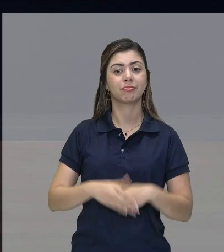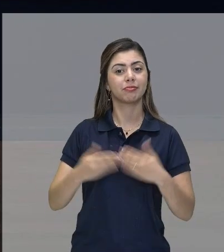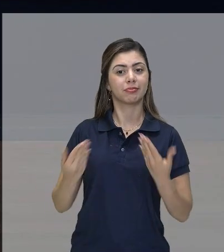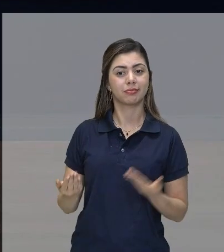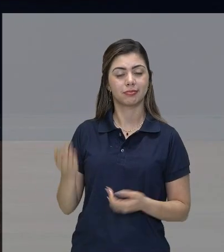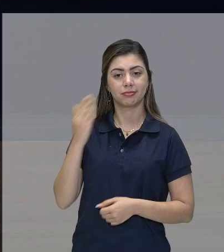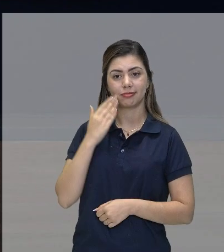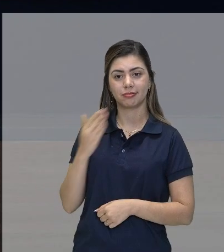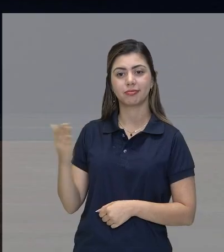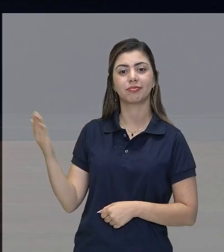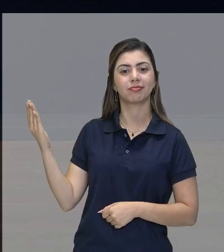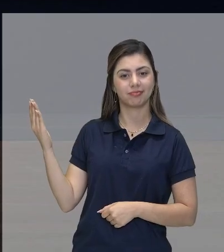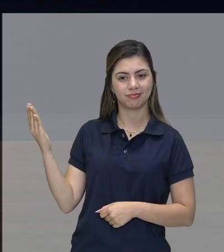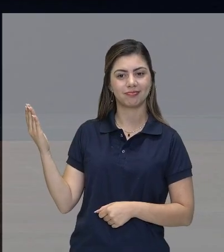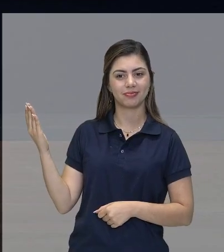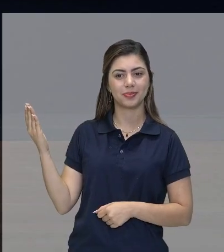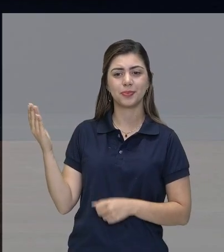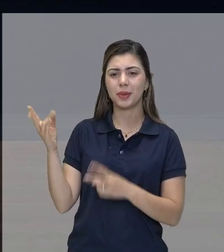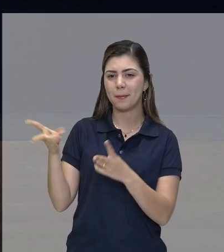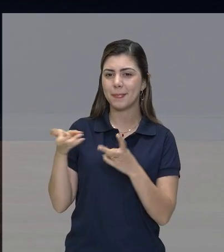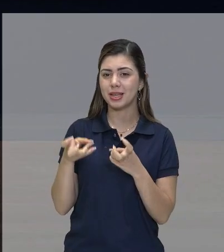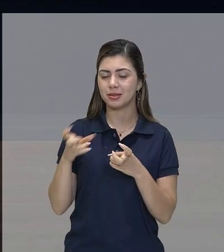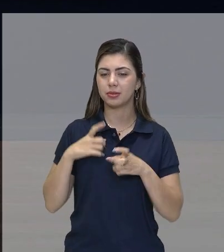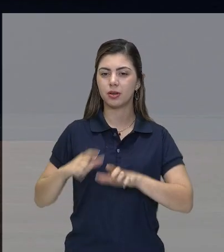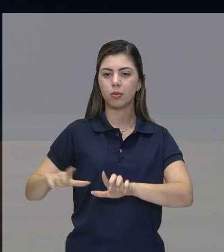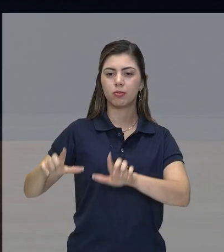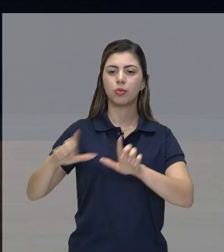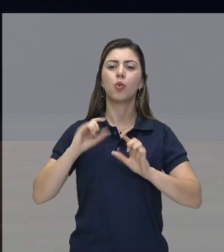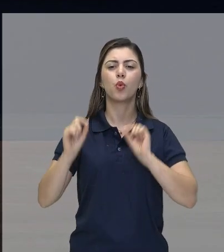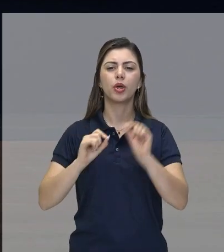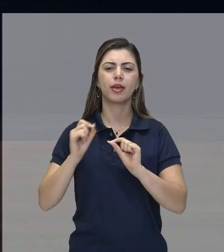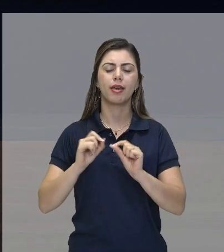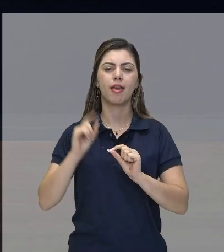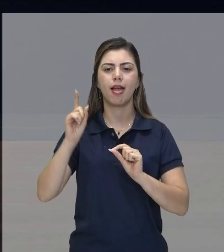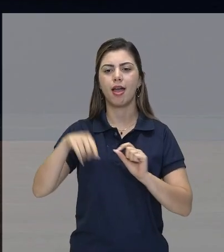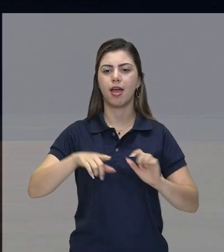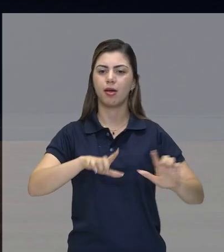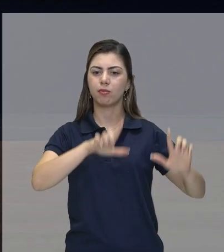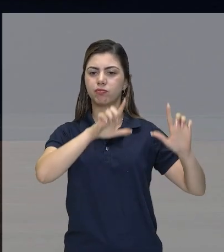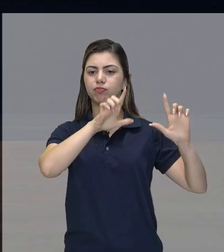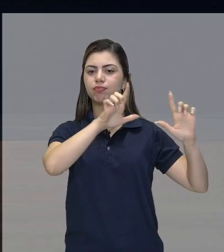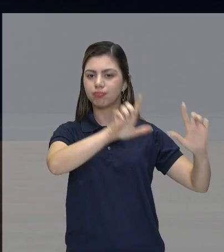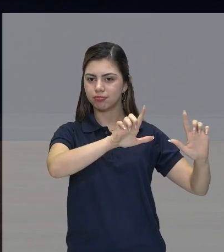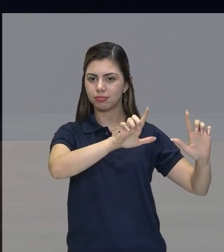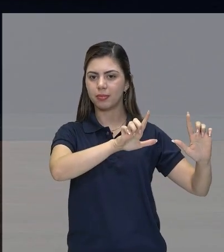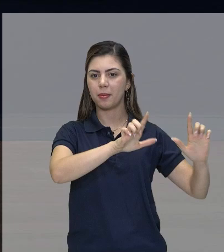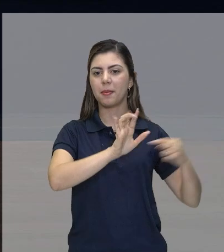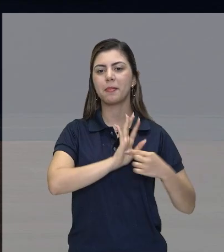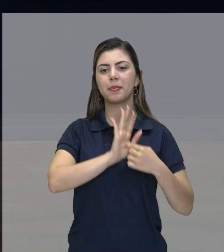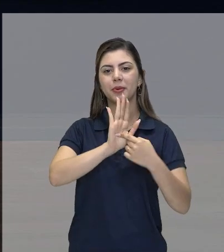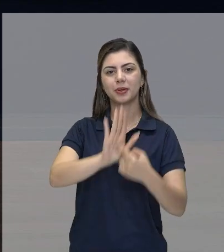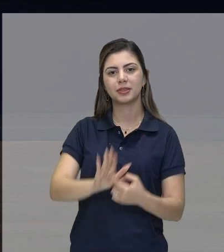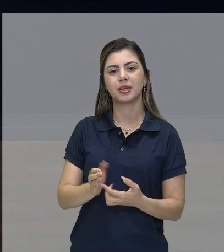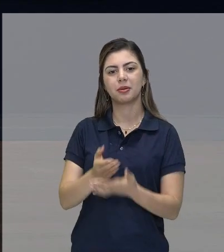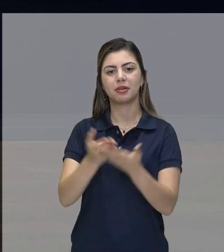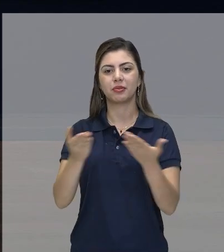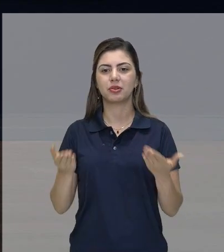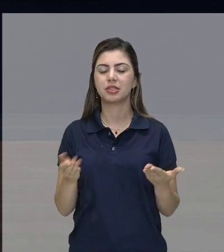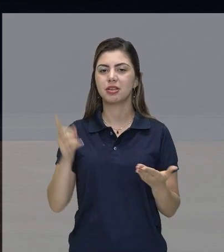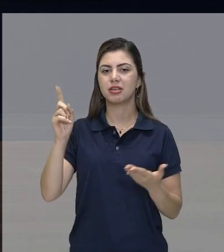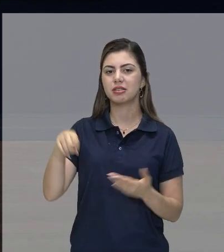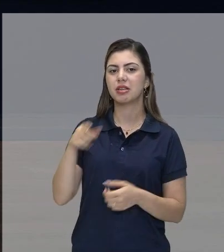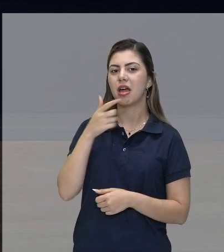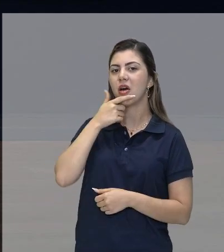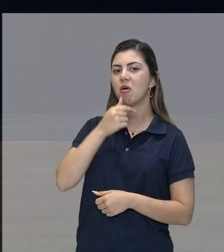tem aqui, ó, esse quadro, né, para a gente apresentar aqui para vocês, né, esse naturalista